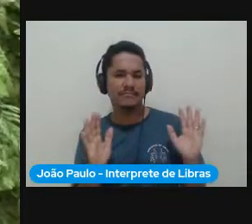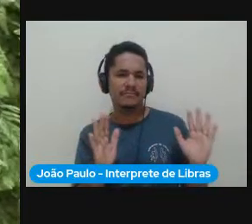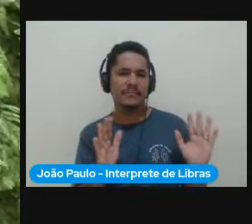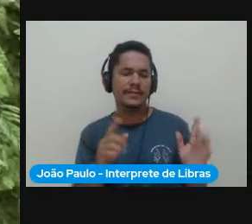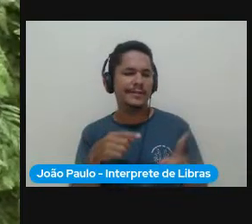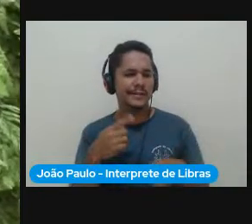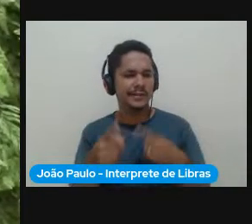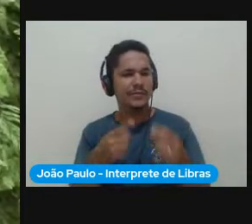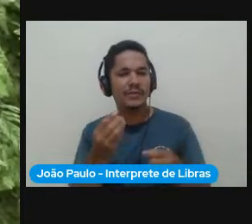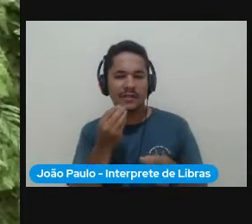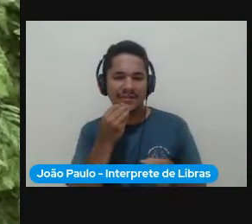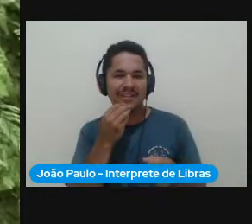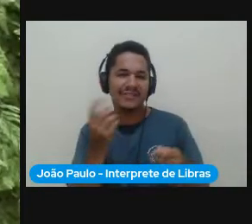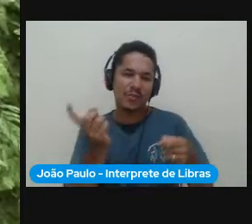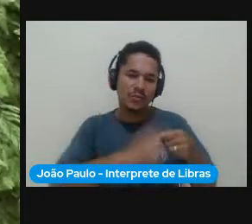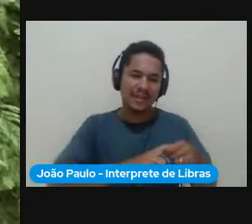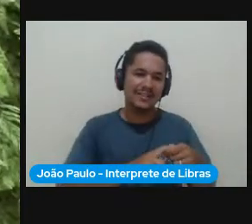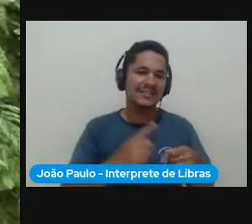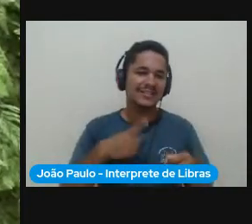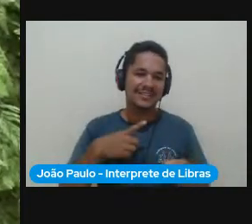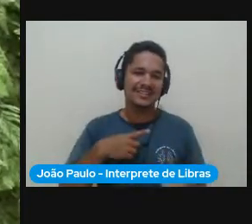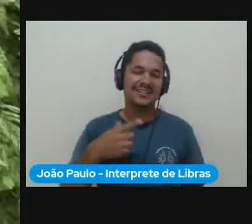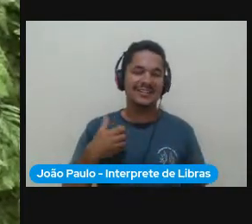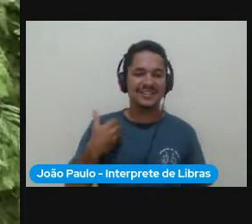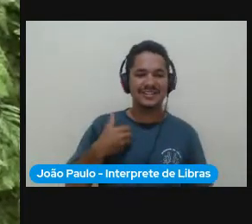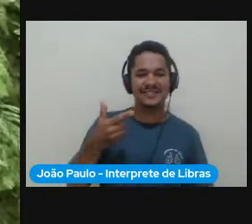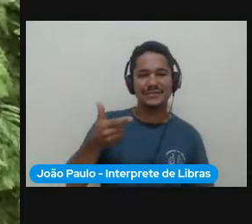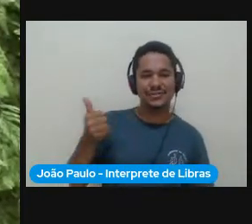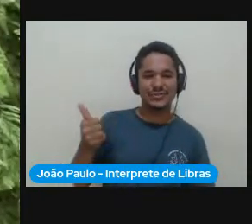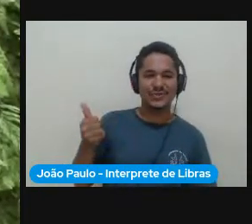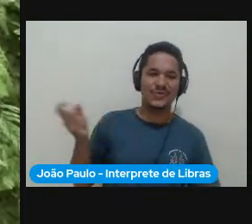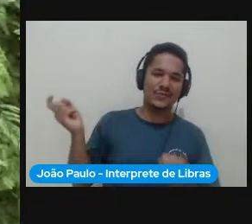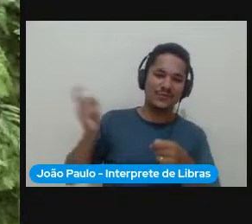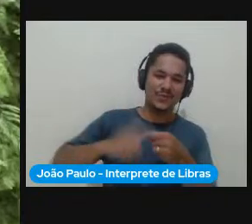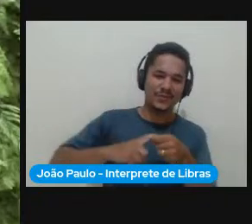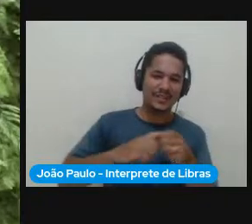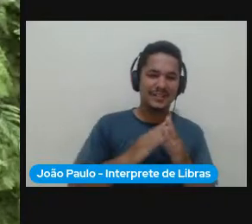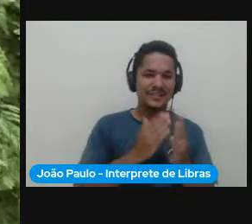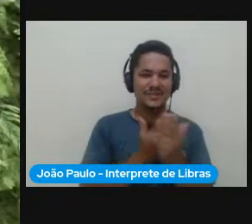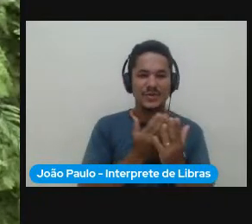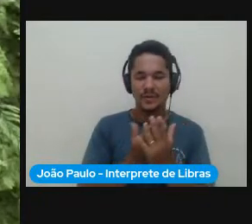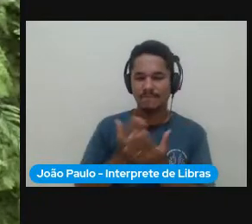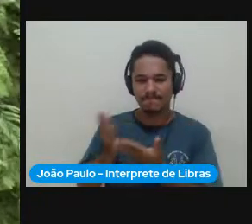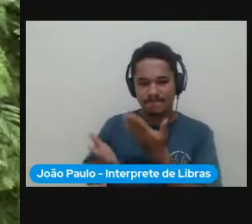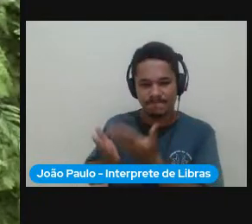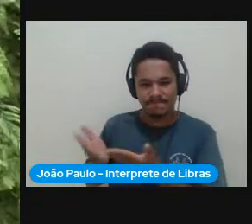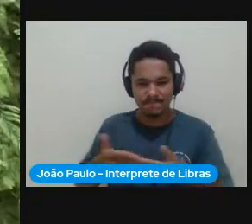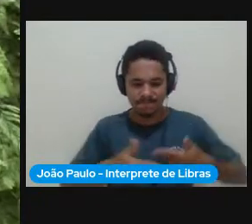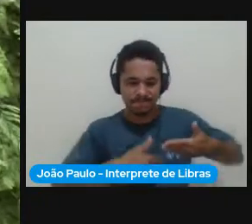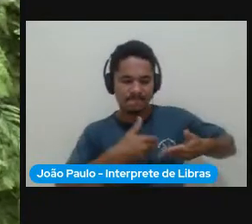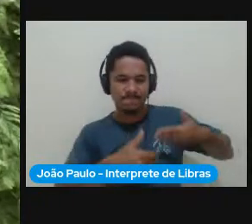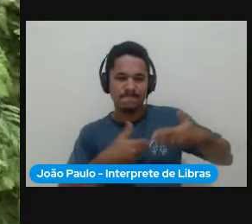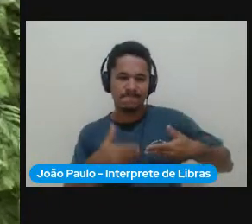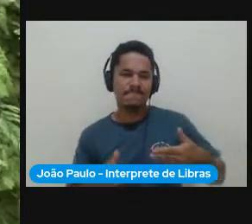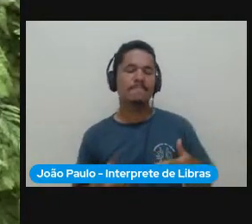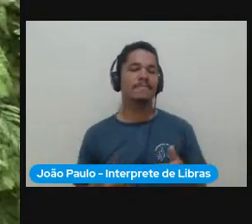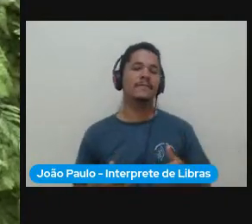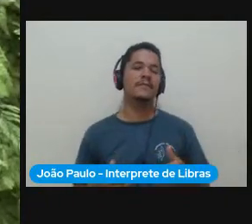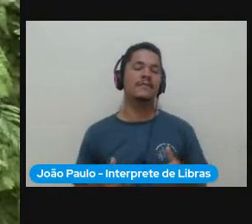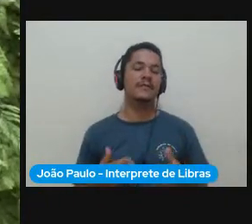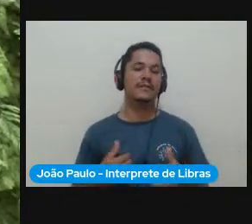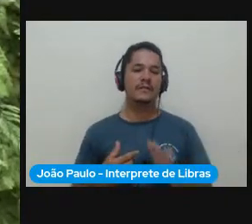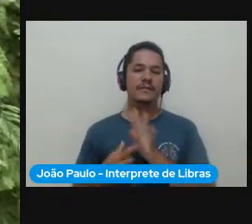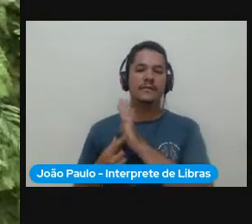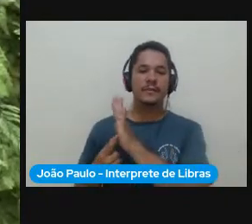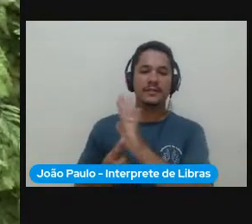tive a oportunidade de voltar com 21 anos, voltei, essa escola me atendeu, me acolheu, e aí me apresentou